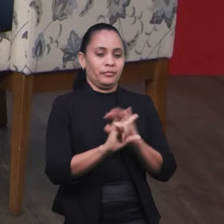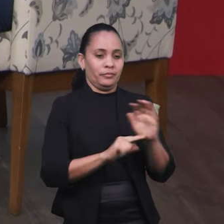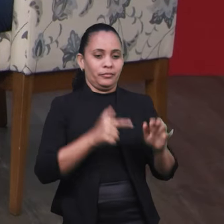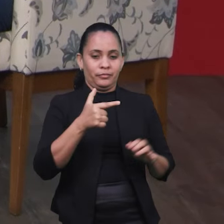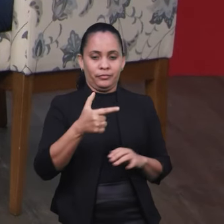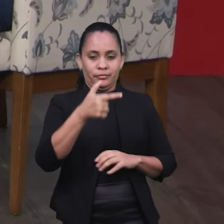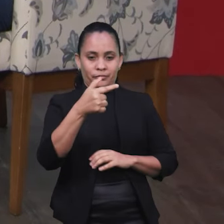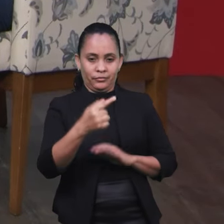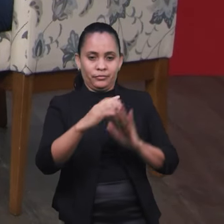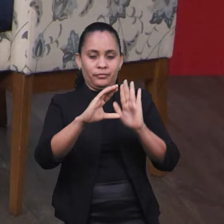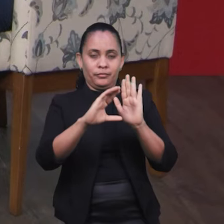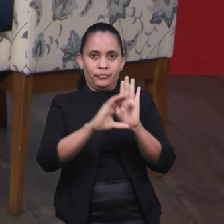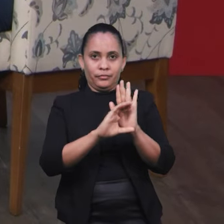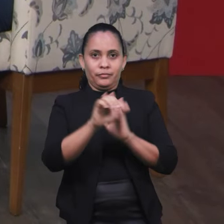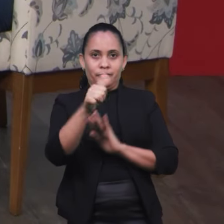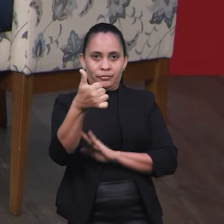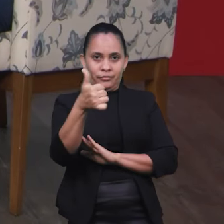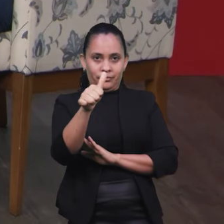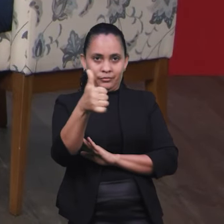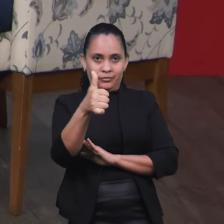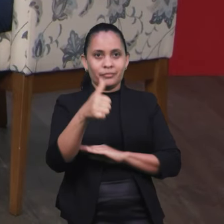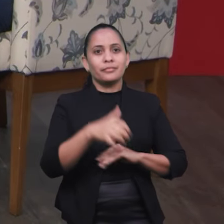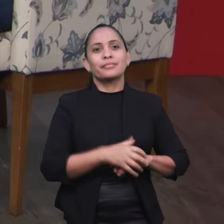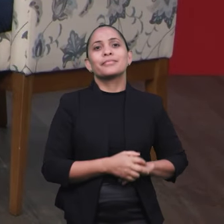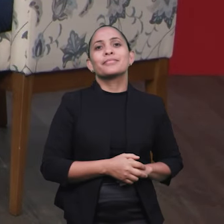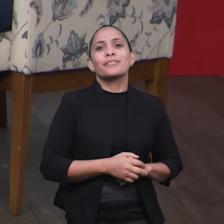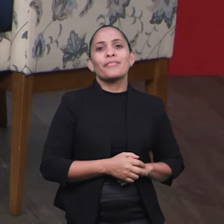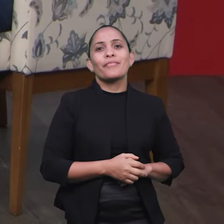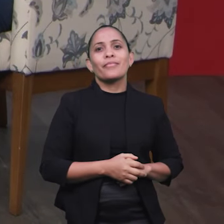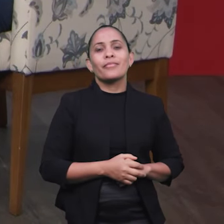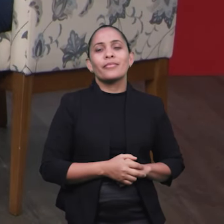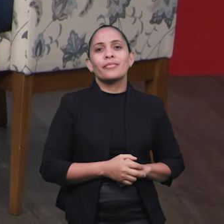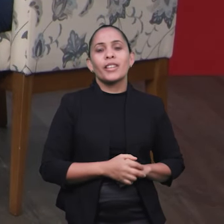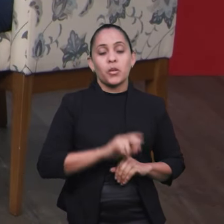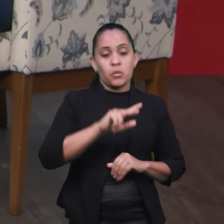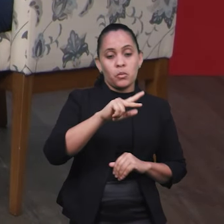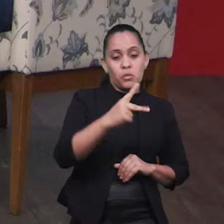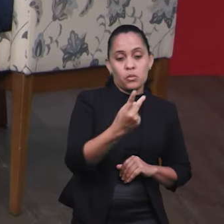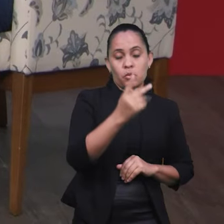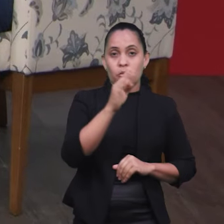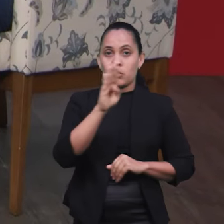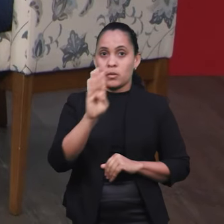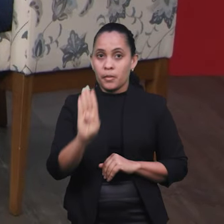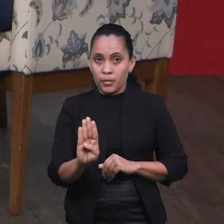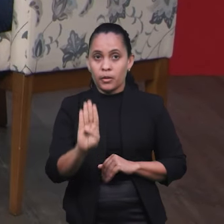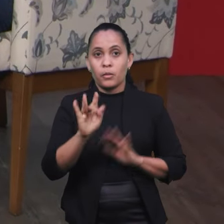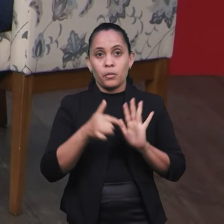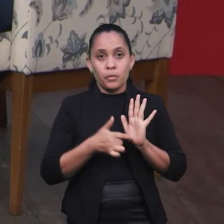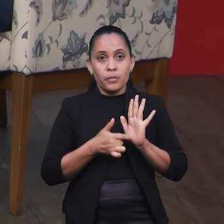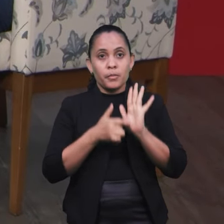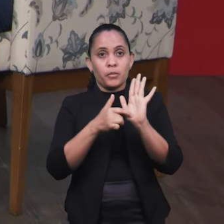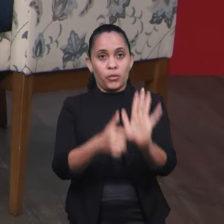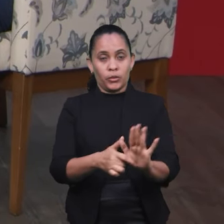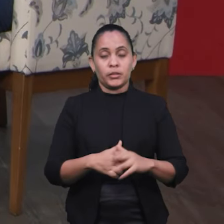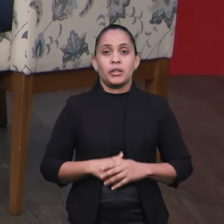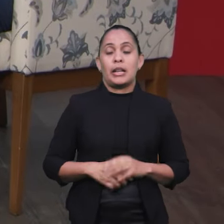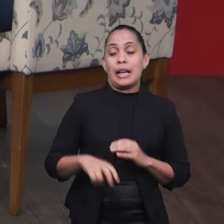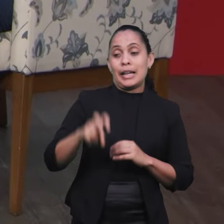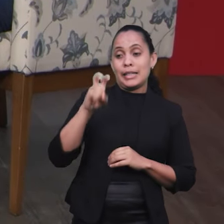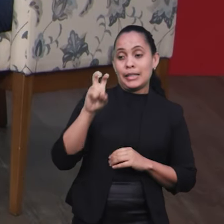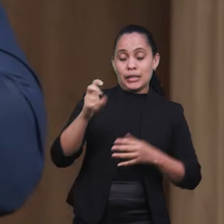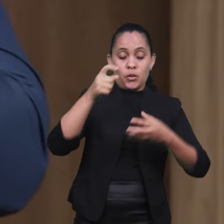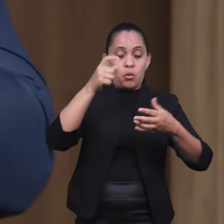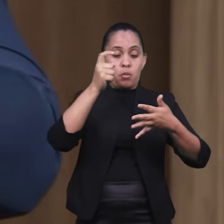Versículo 27 do capítulo 11 da carta aos Hebreus, né, de todos os